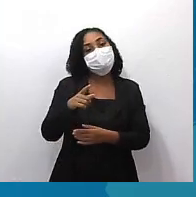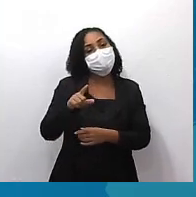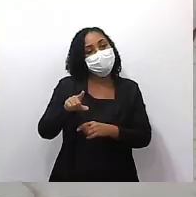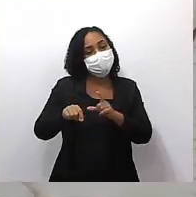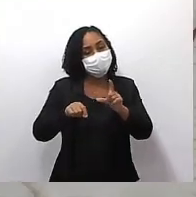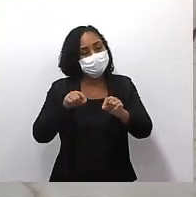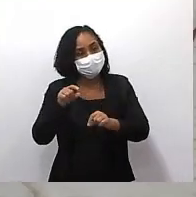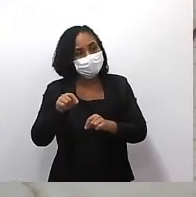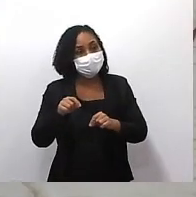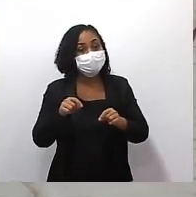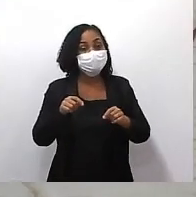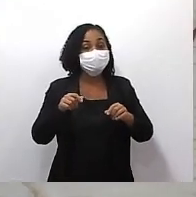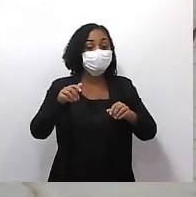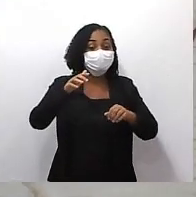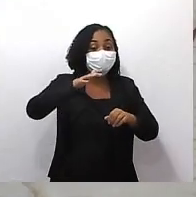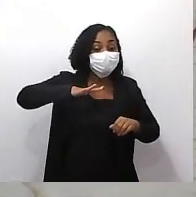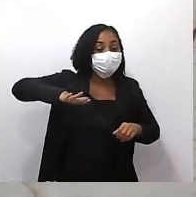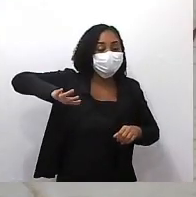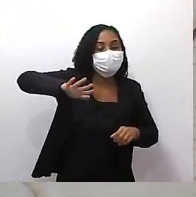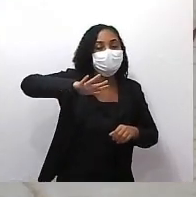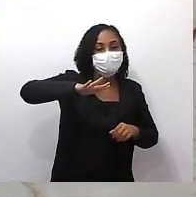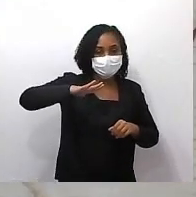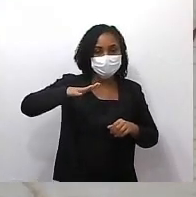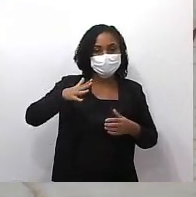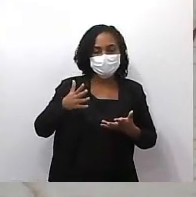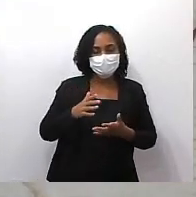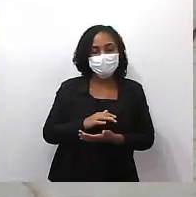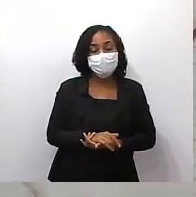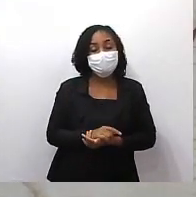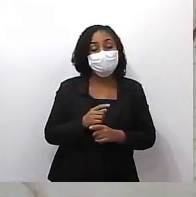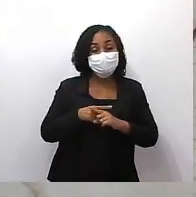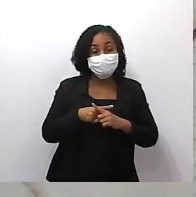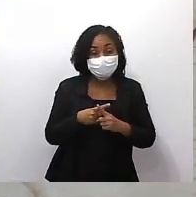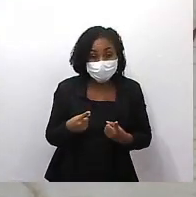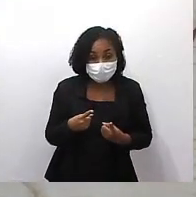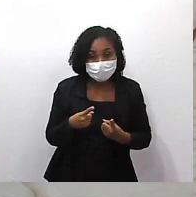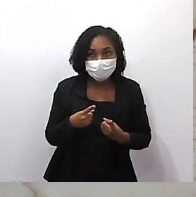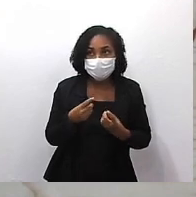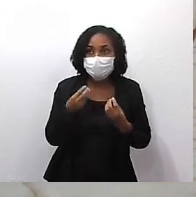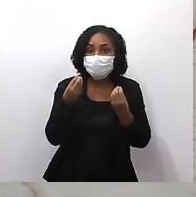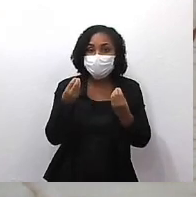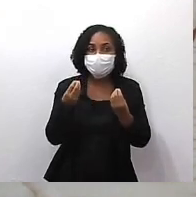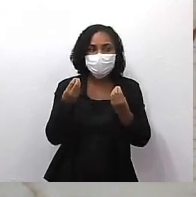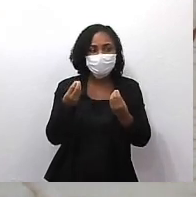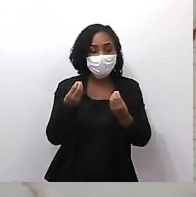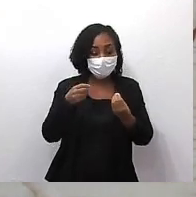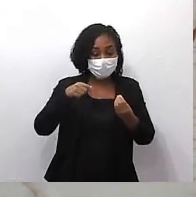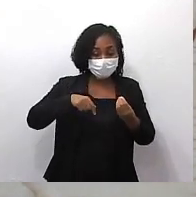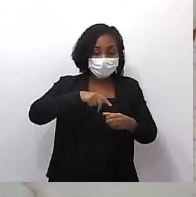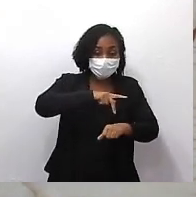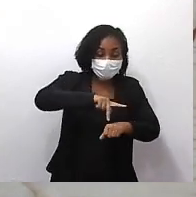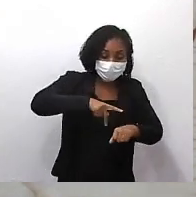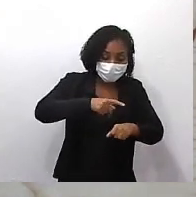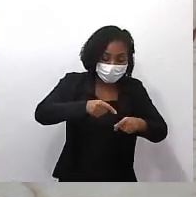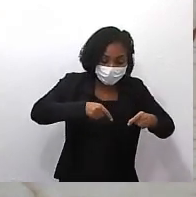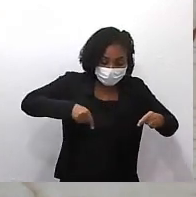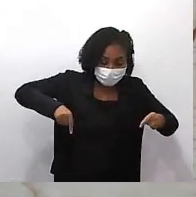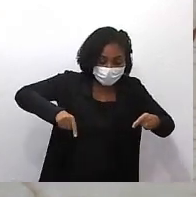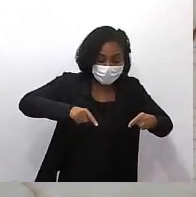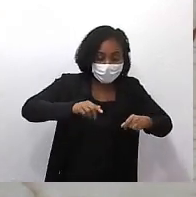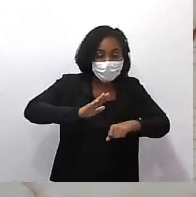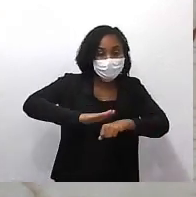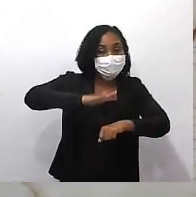né? Claro que eu estou falando em termos genéricos, em termos gerais. Mas é incrível você pensar num país que tem a maior quantidade de água do